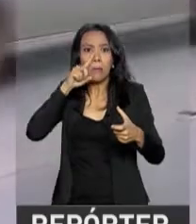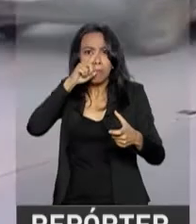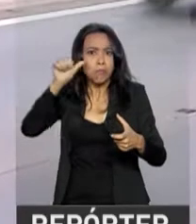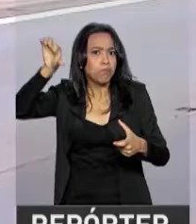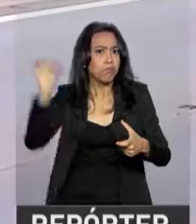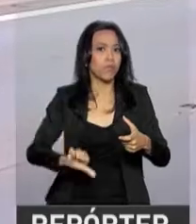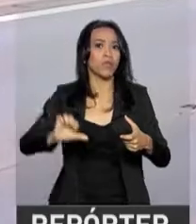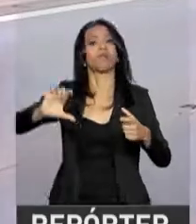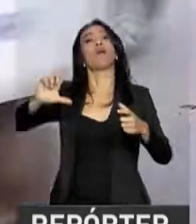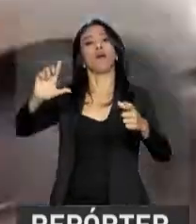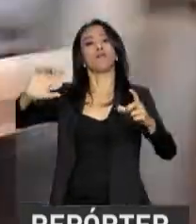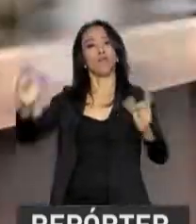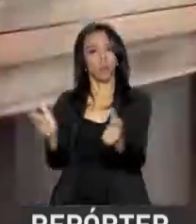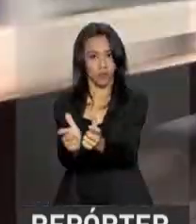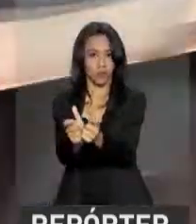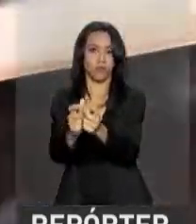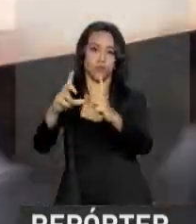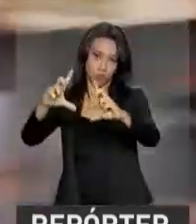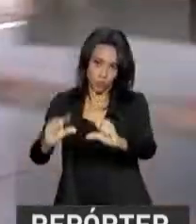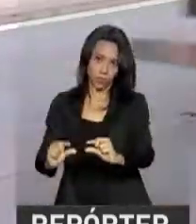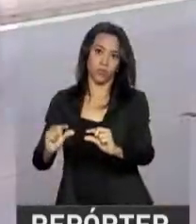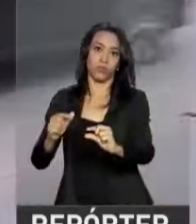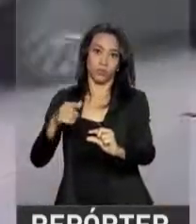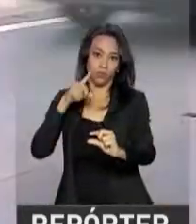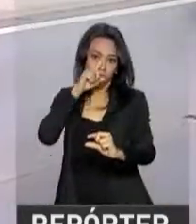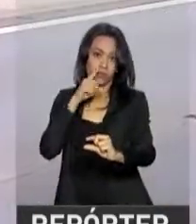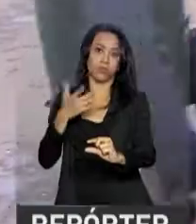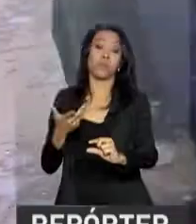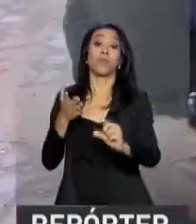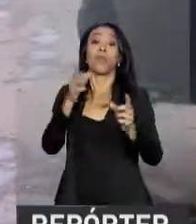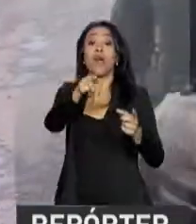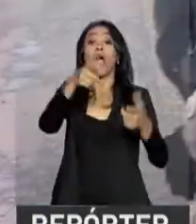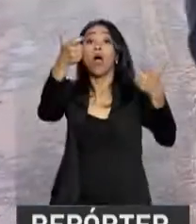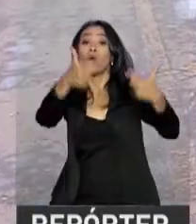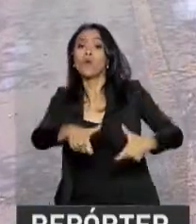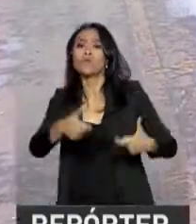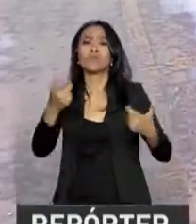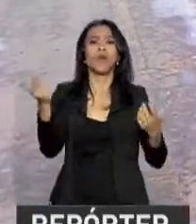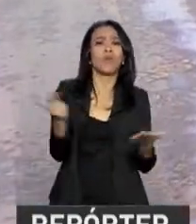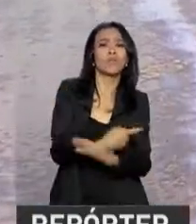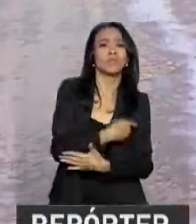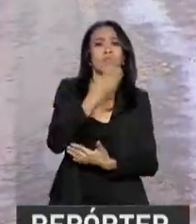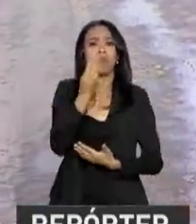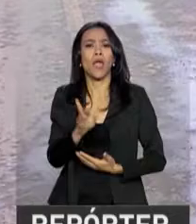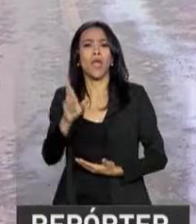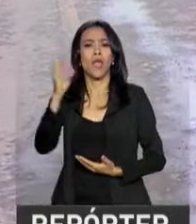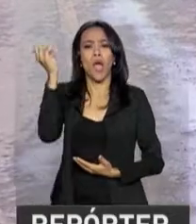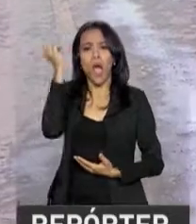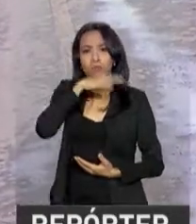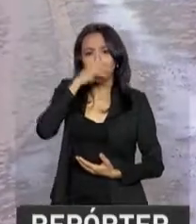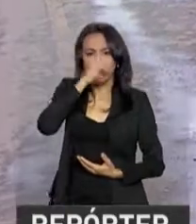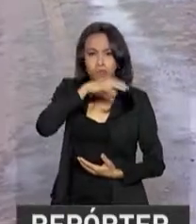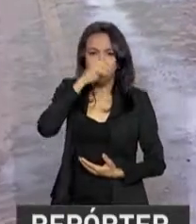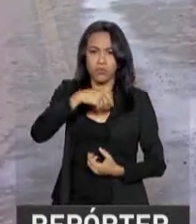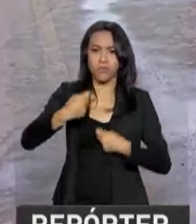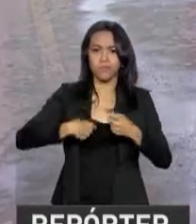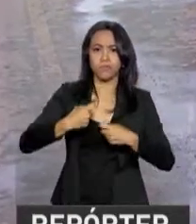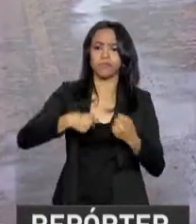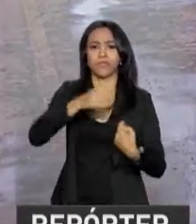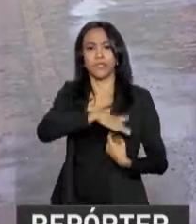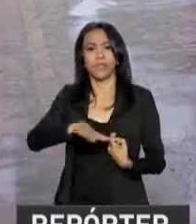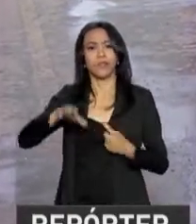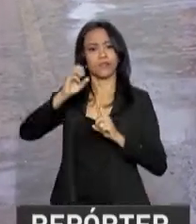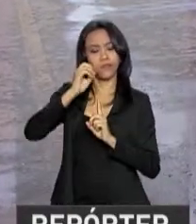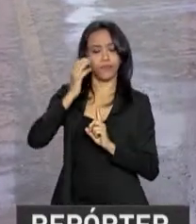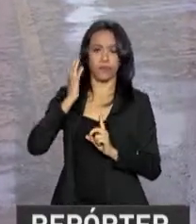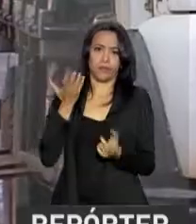depois de identificar a região onde ocorre ou pode ocorrer exploração sexual de crianças e adolescentes a polícia